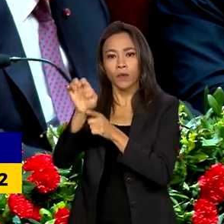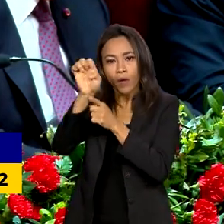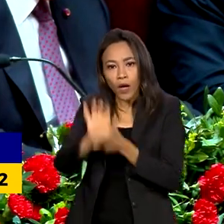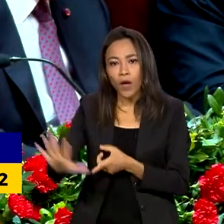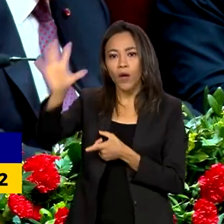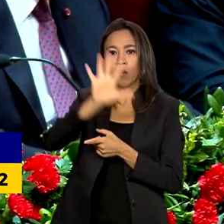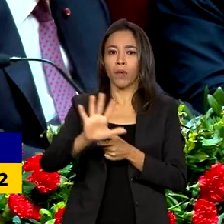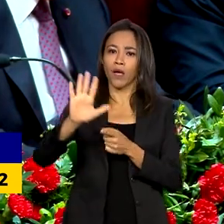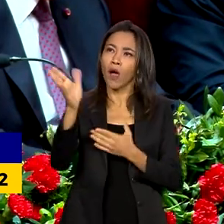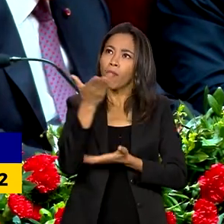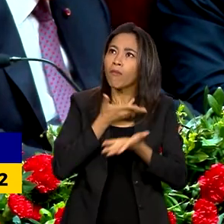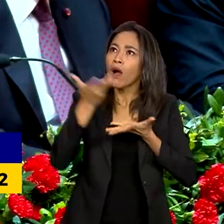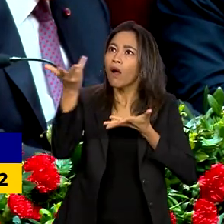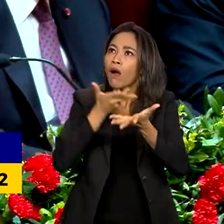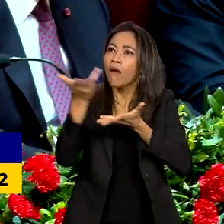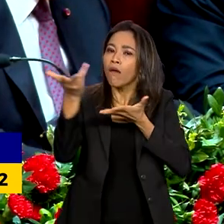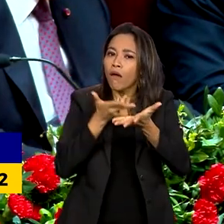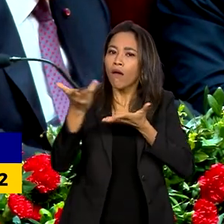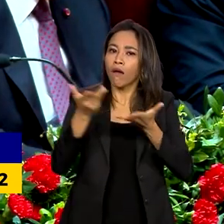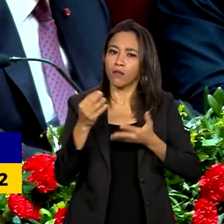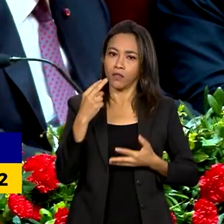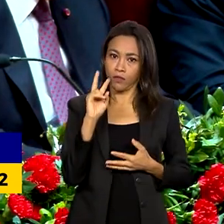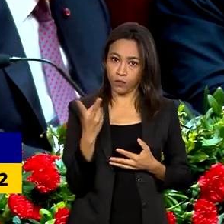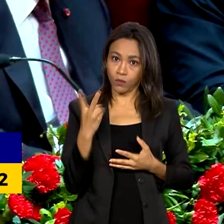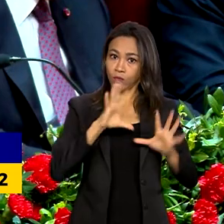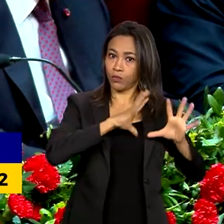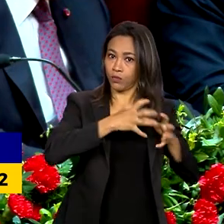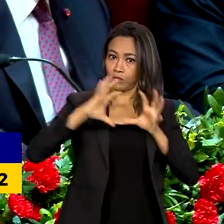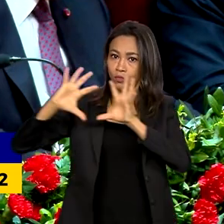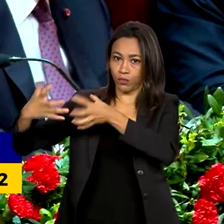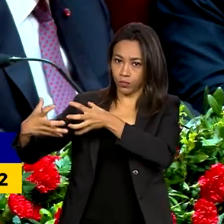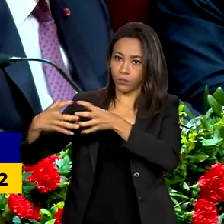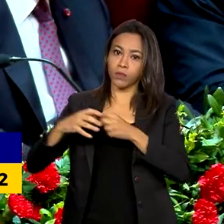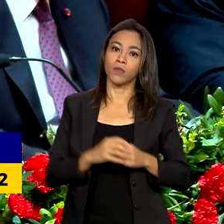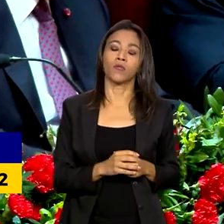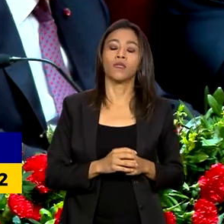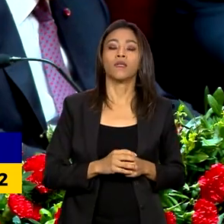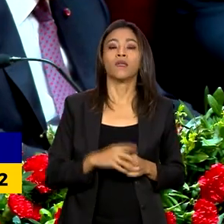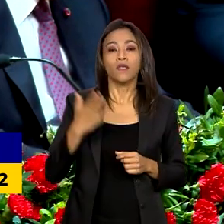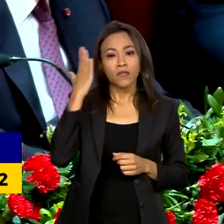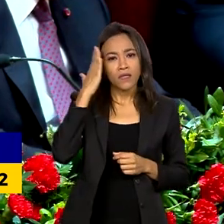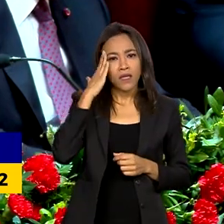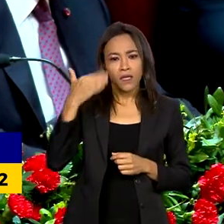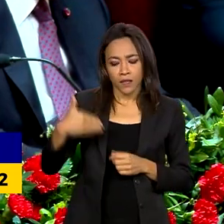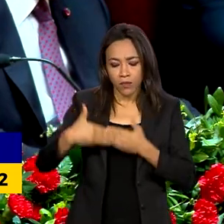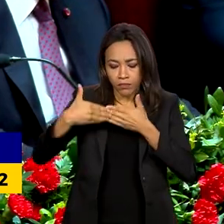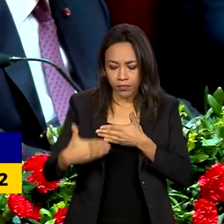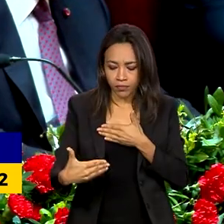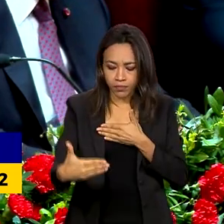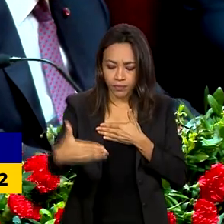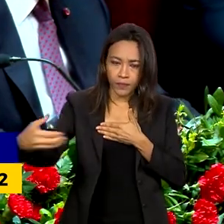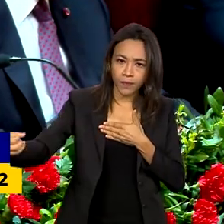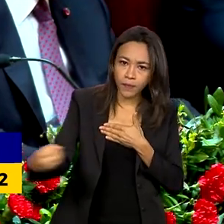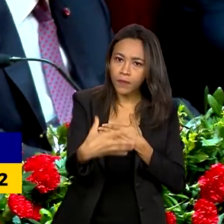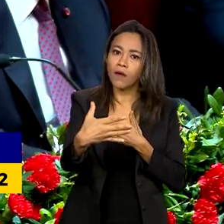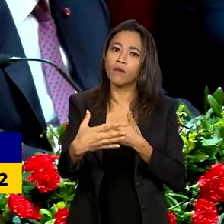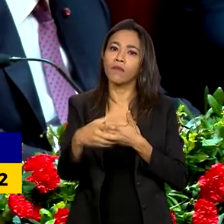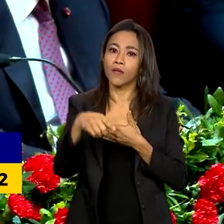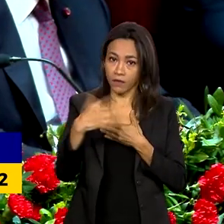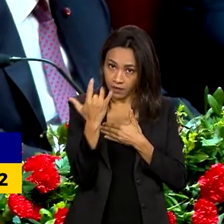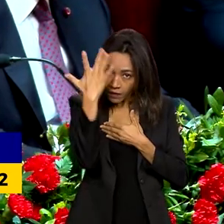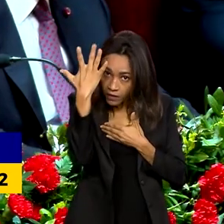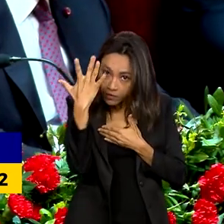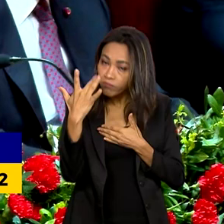robustos entre nossas duas regiões. Sei que esta nova jornada que iniciamos não será